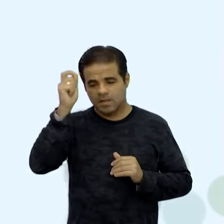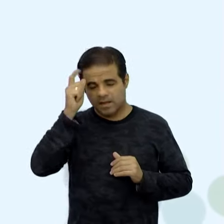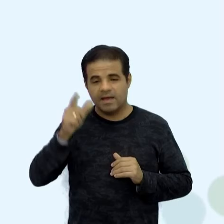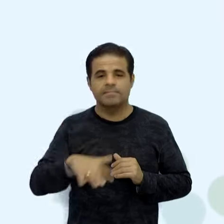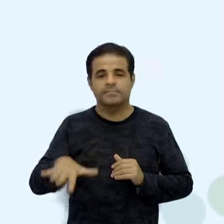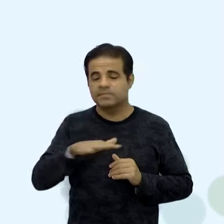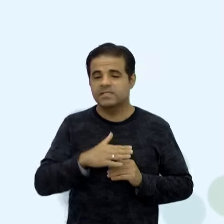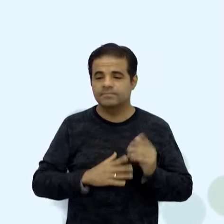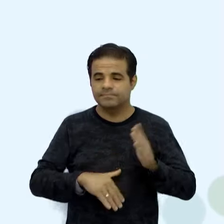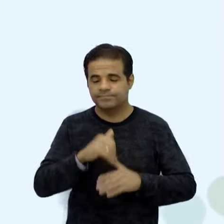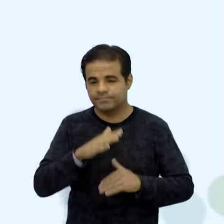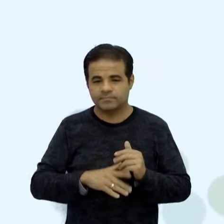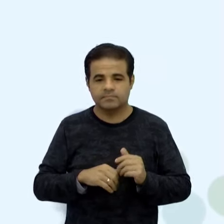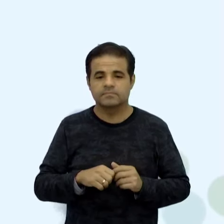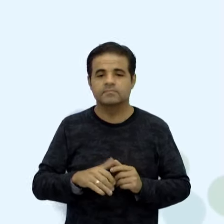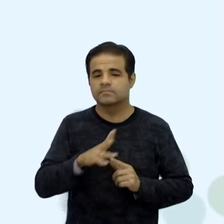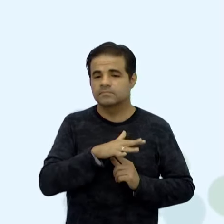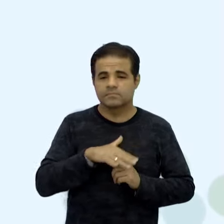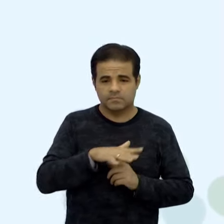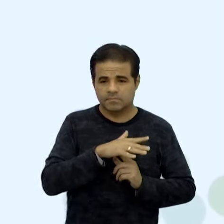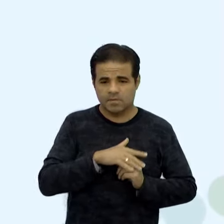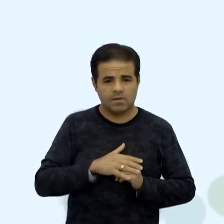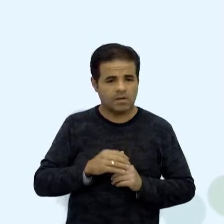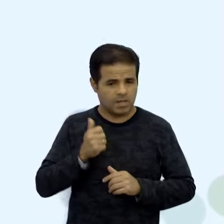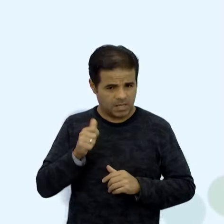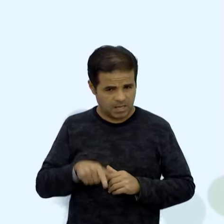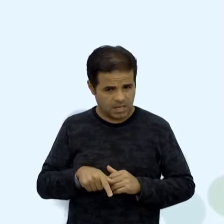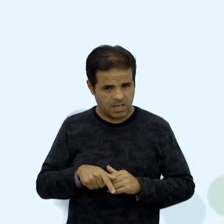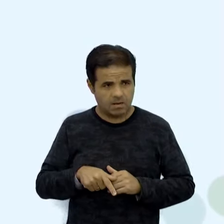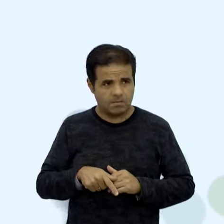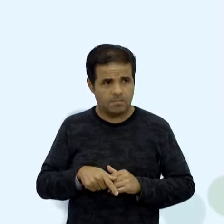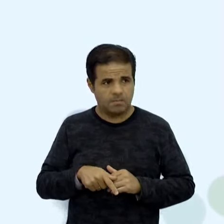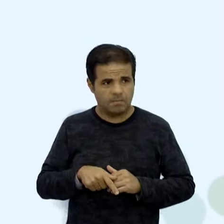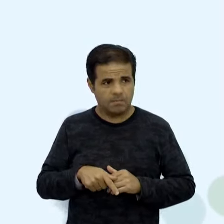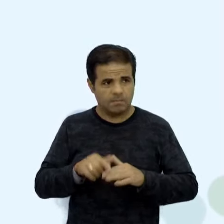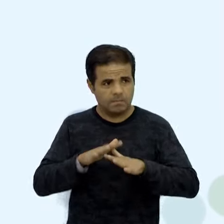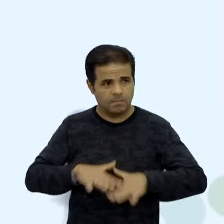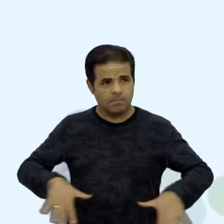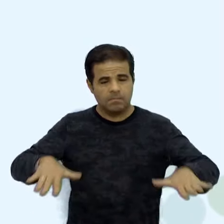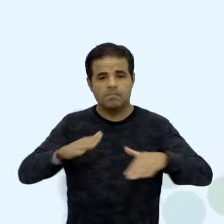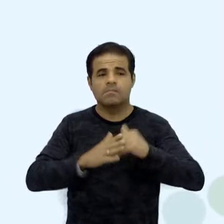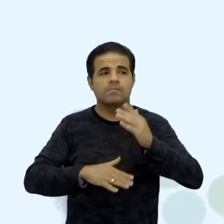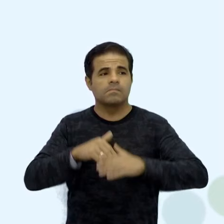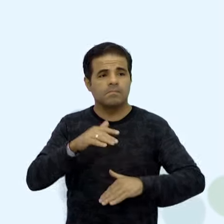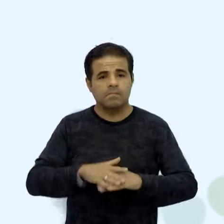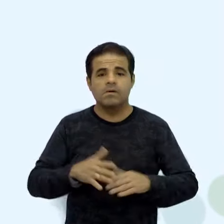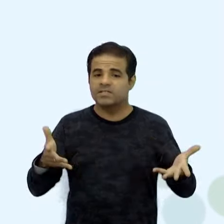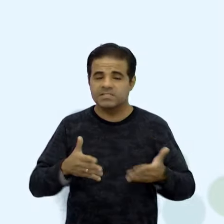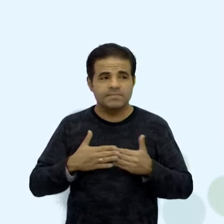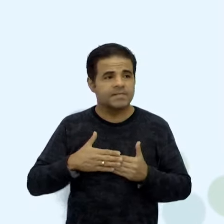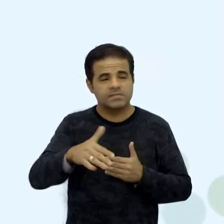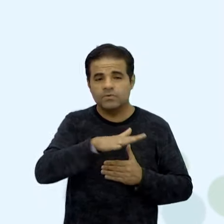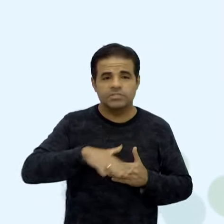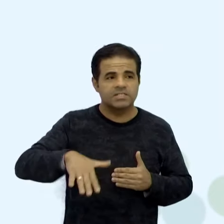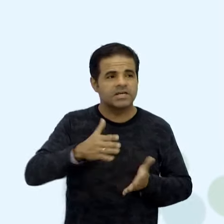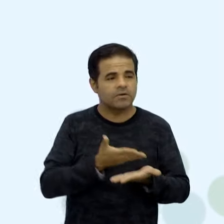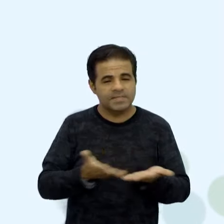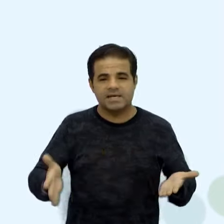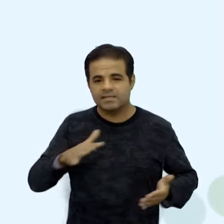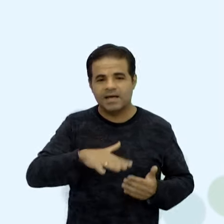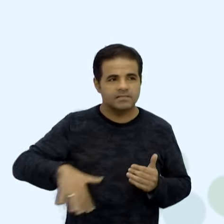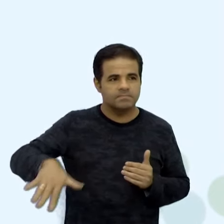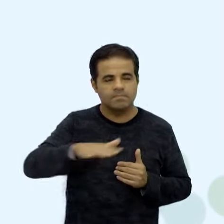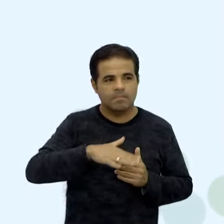que o saneamento básico romano é uma ruptura ou permanência nos dias atuais? Ele desapareceu ou